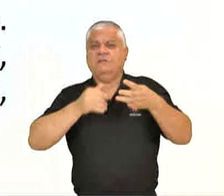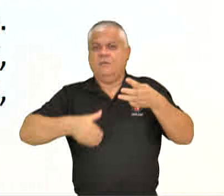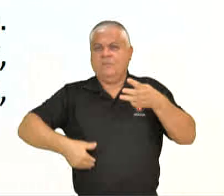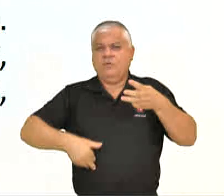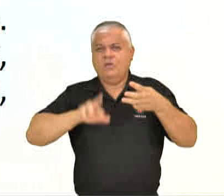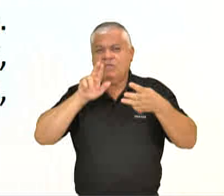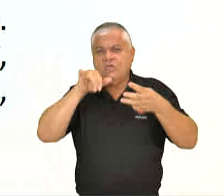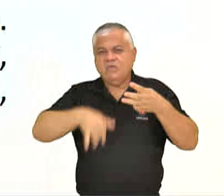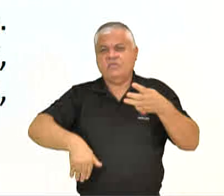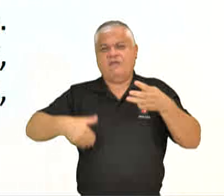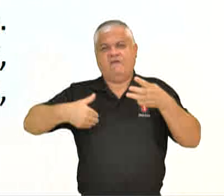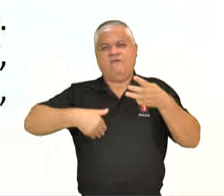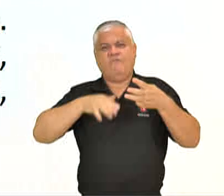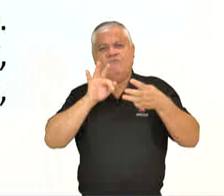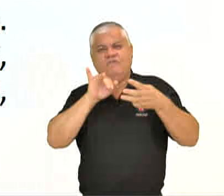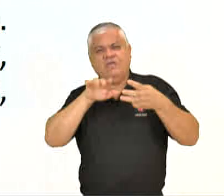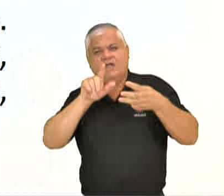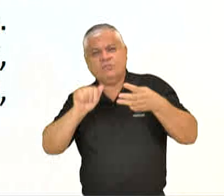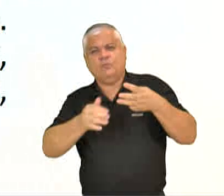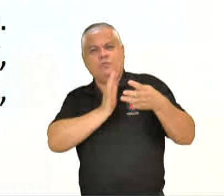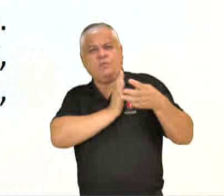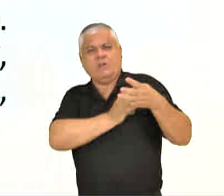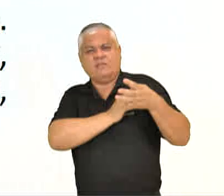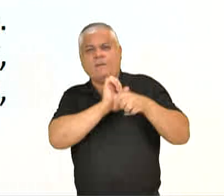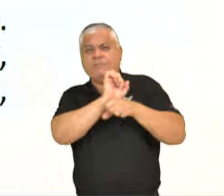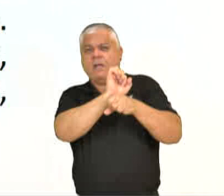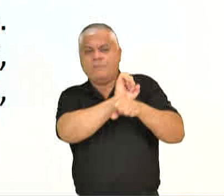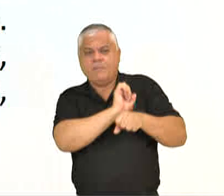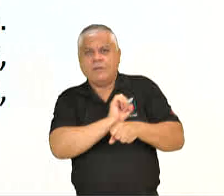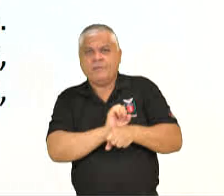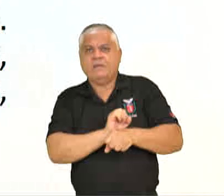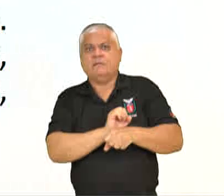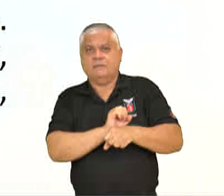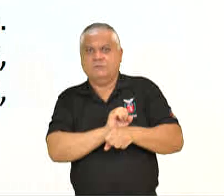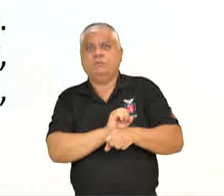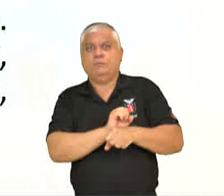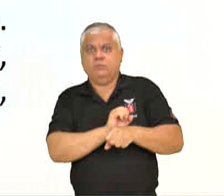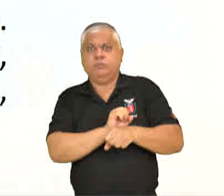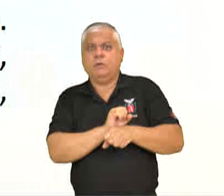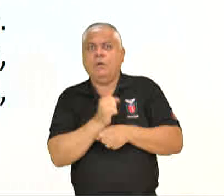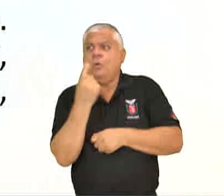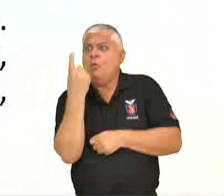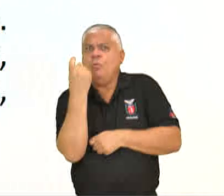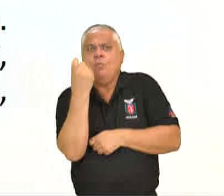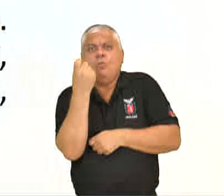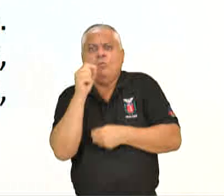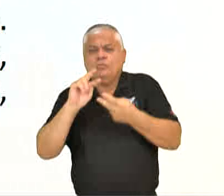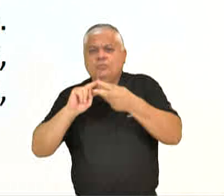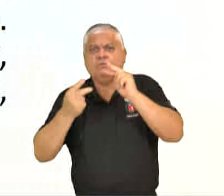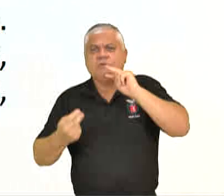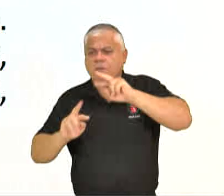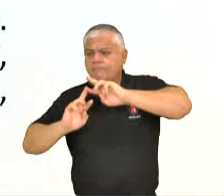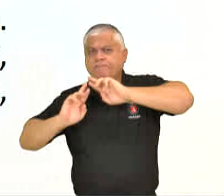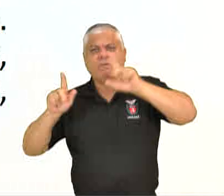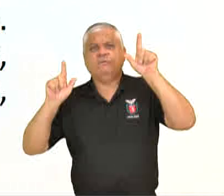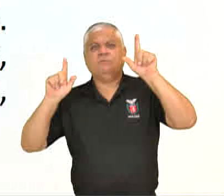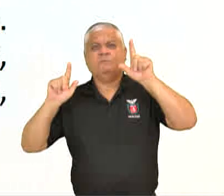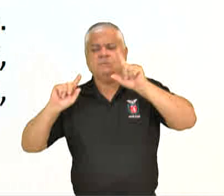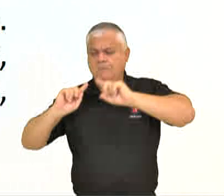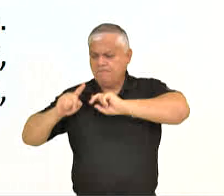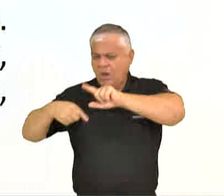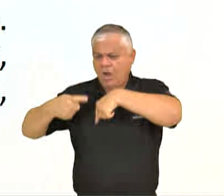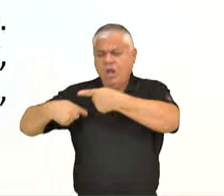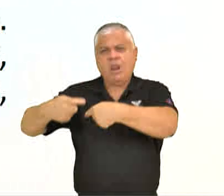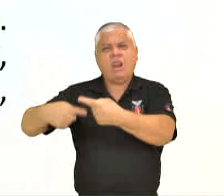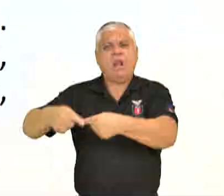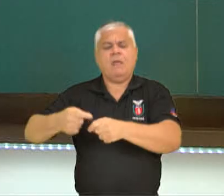rins, fígado, coração e etc. Então veja só, um único gene alterado, que causa anemia falciforme, resulta em vários